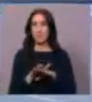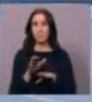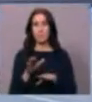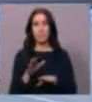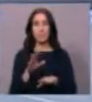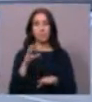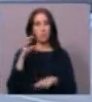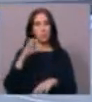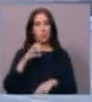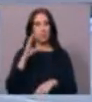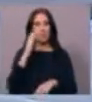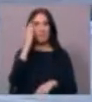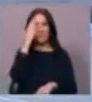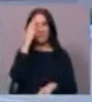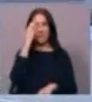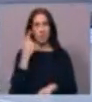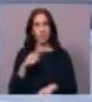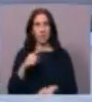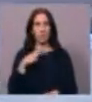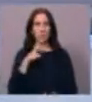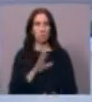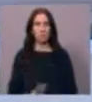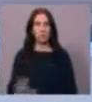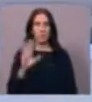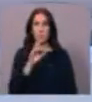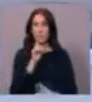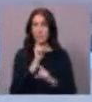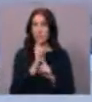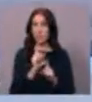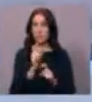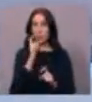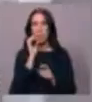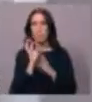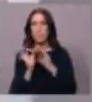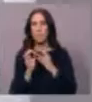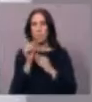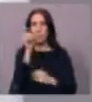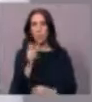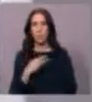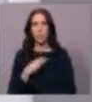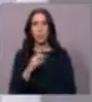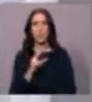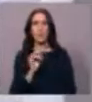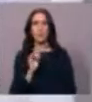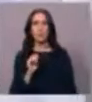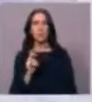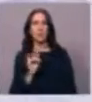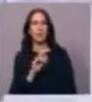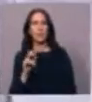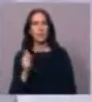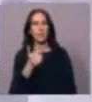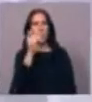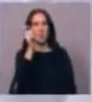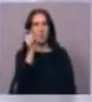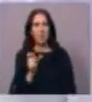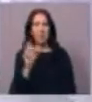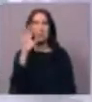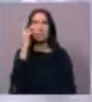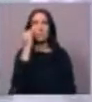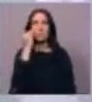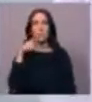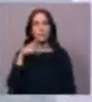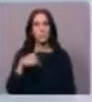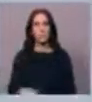Previsão de chuva para todo o país, até com avisos. Vamos ver os pormenores com o Pedro Reis Vieira. Pedro, bom dia. Como é que vai estar o tempo hoje? Bom dia, Carla. Vai